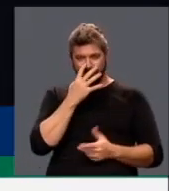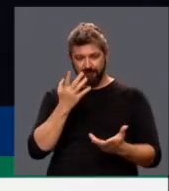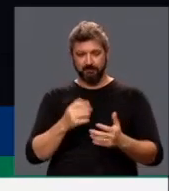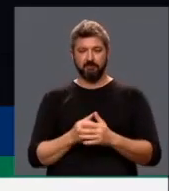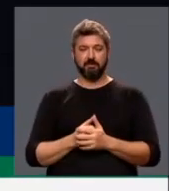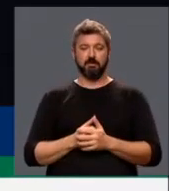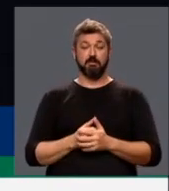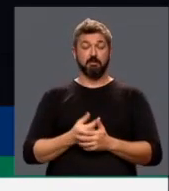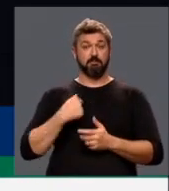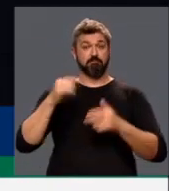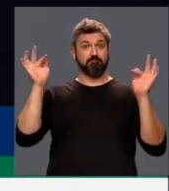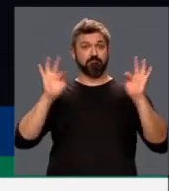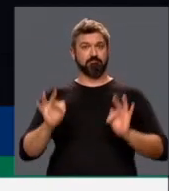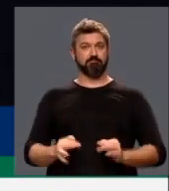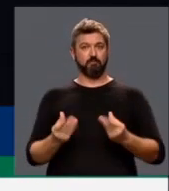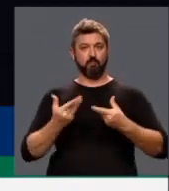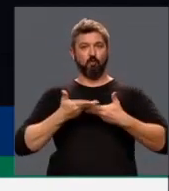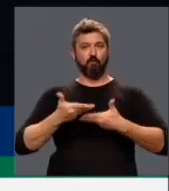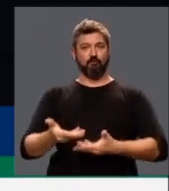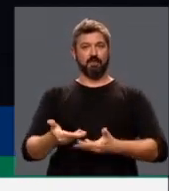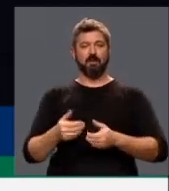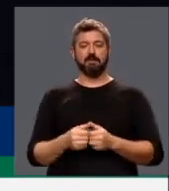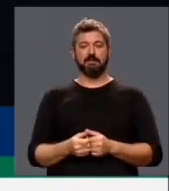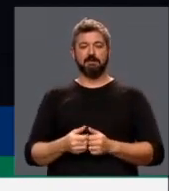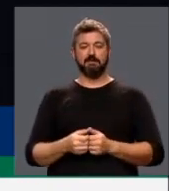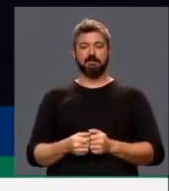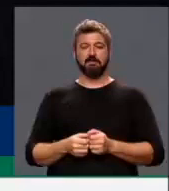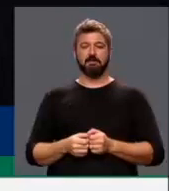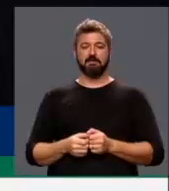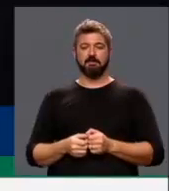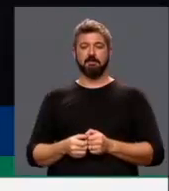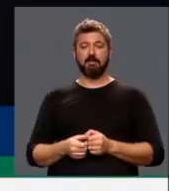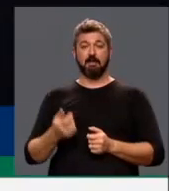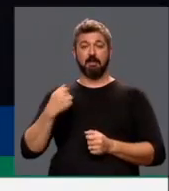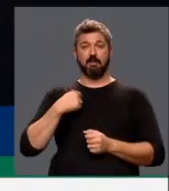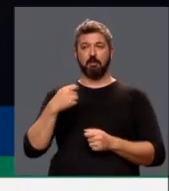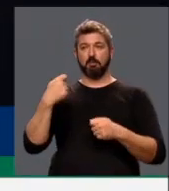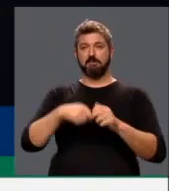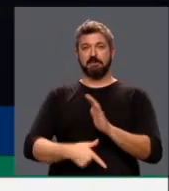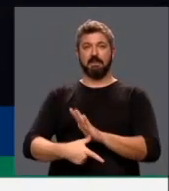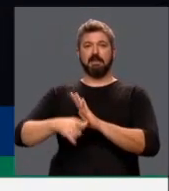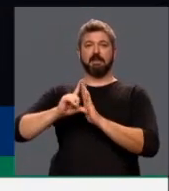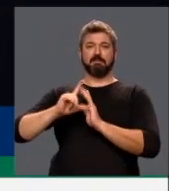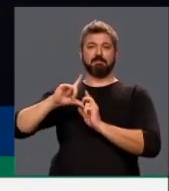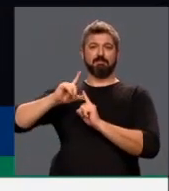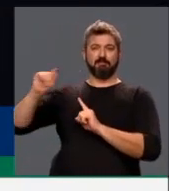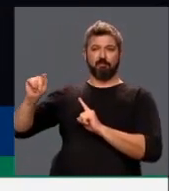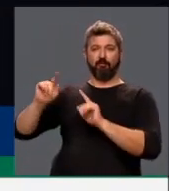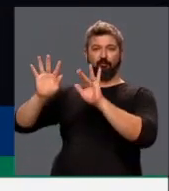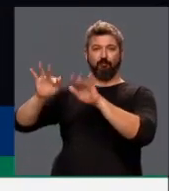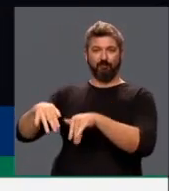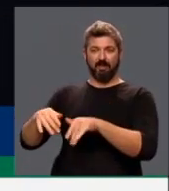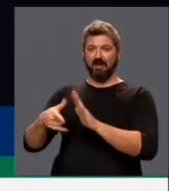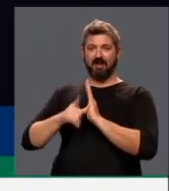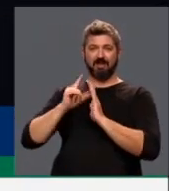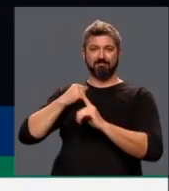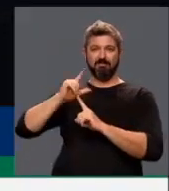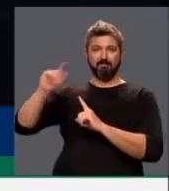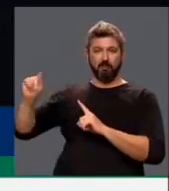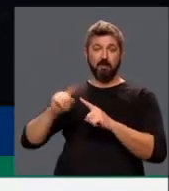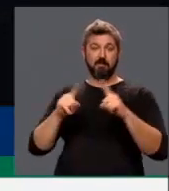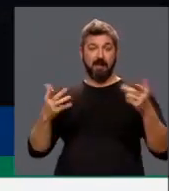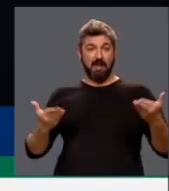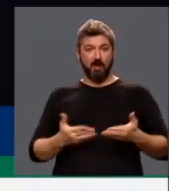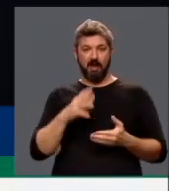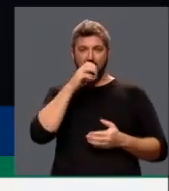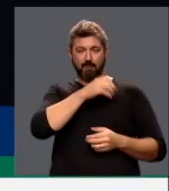muito feliz pelo convite. Peço desculpas em antecipação por ter que sair antes, né, do fim da atividade, mas vou dar